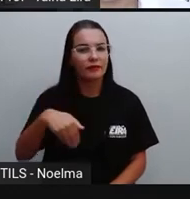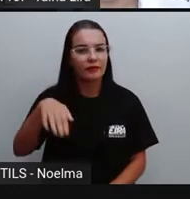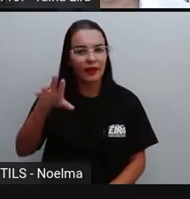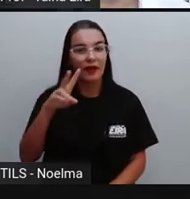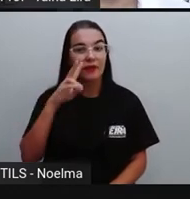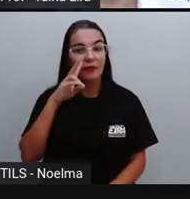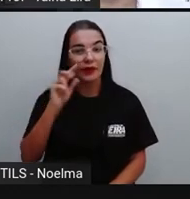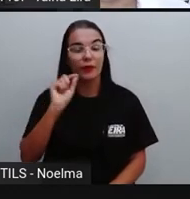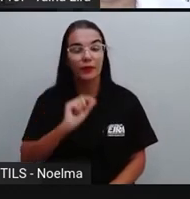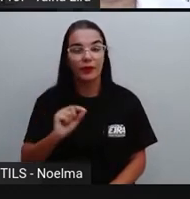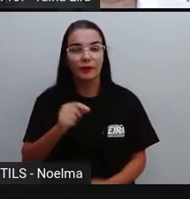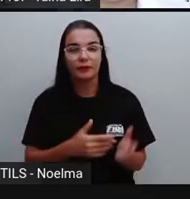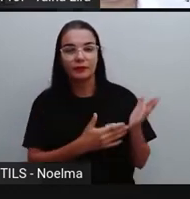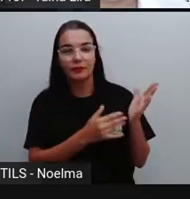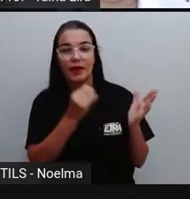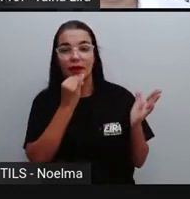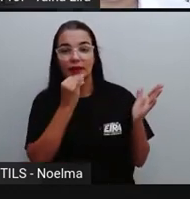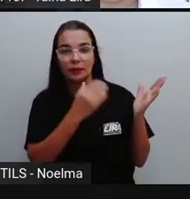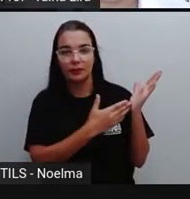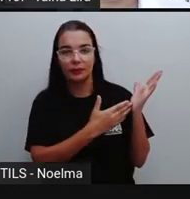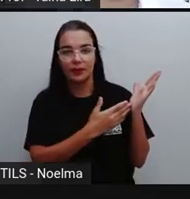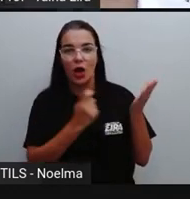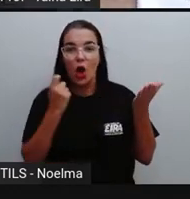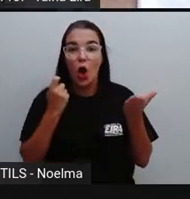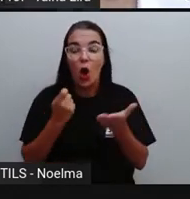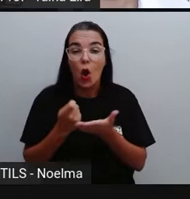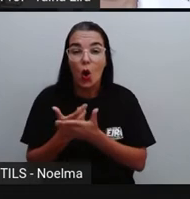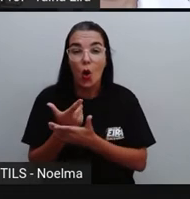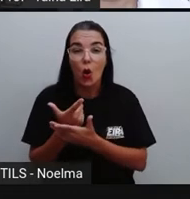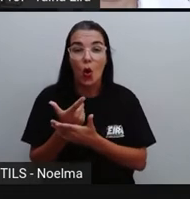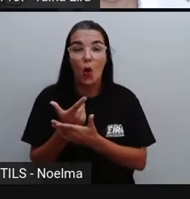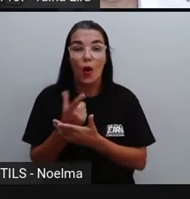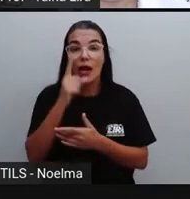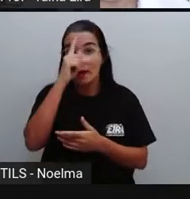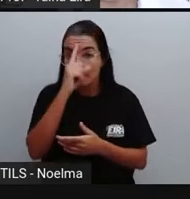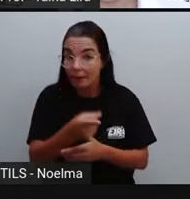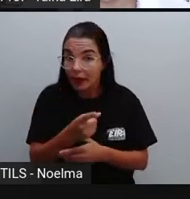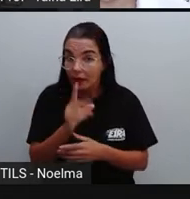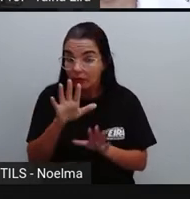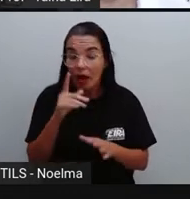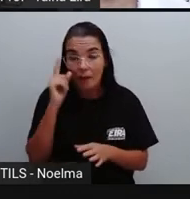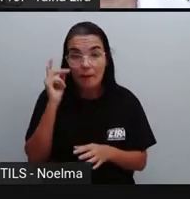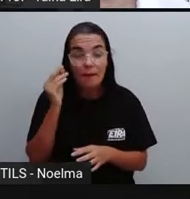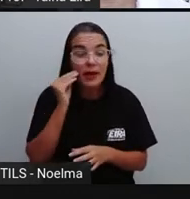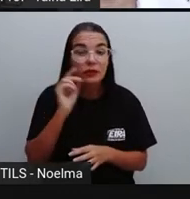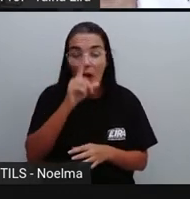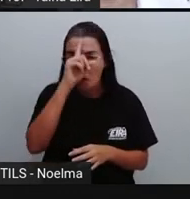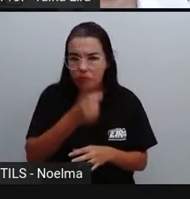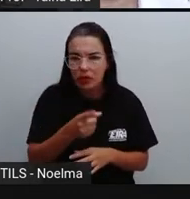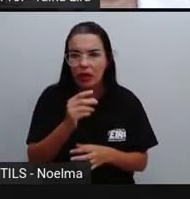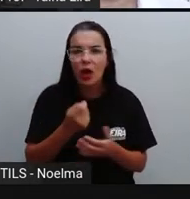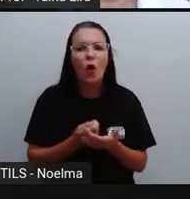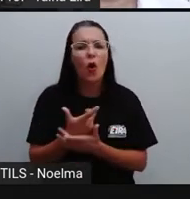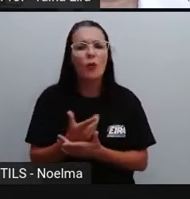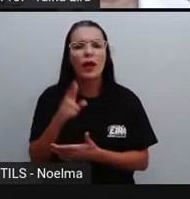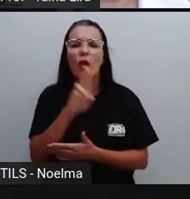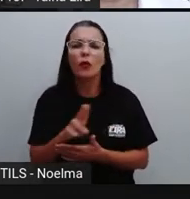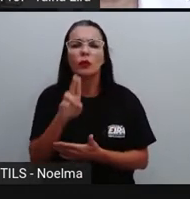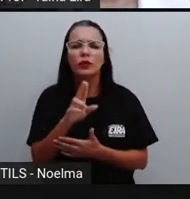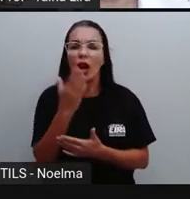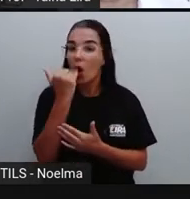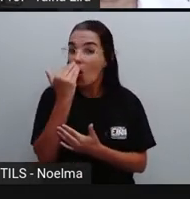que é slogan. Então, olha lá, exemplos ali, ó, de palavras que indicam ordem ou pedido. Ó, compre,